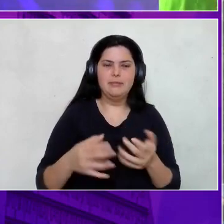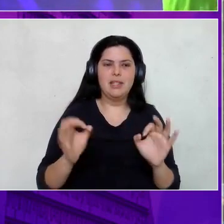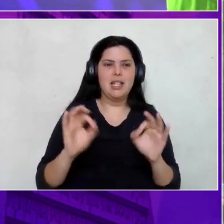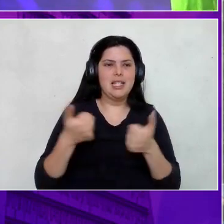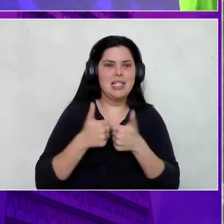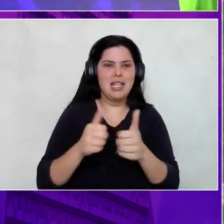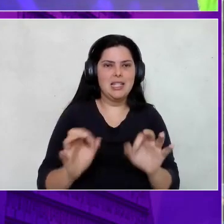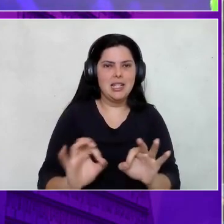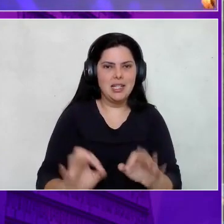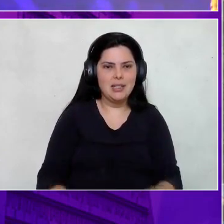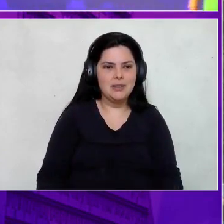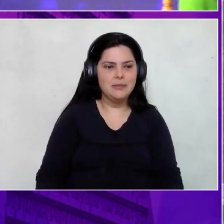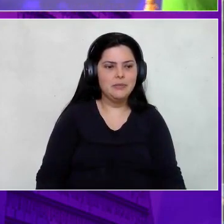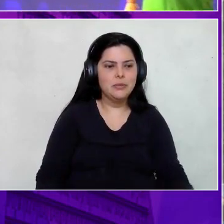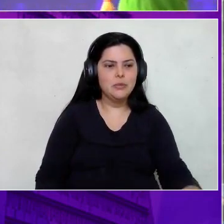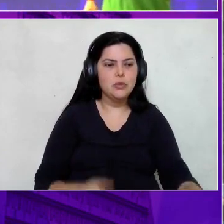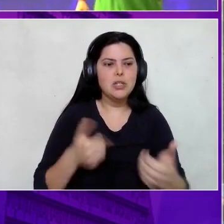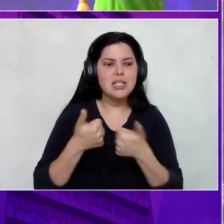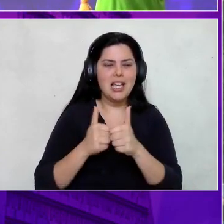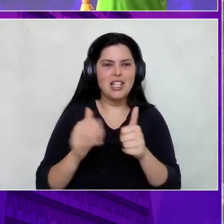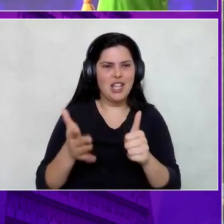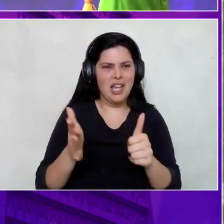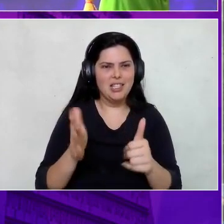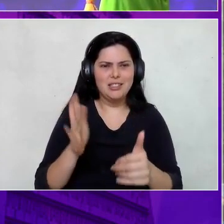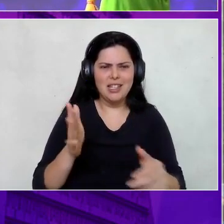tu está seguindo?